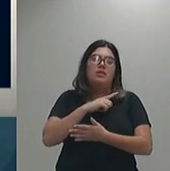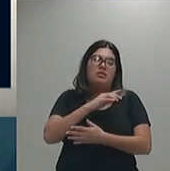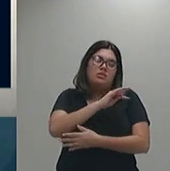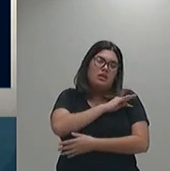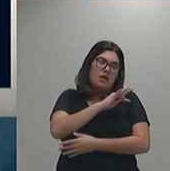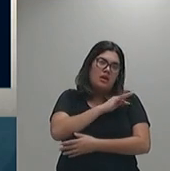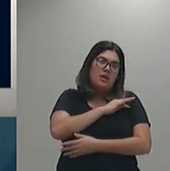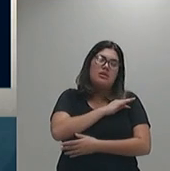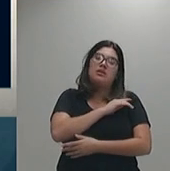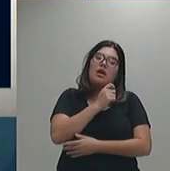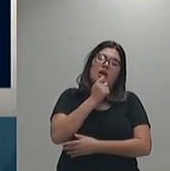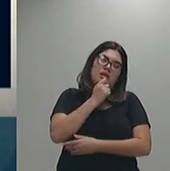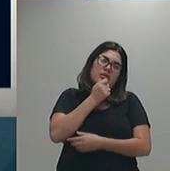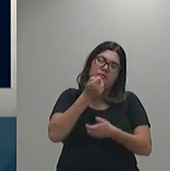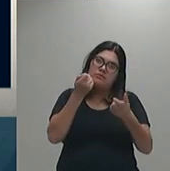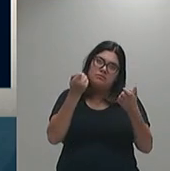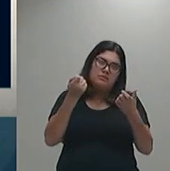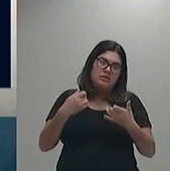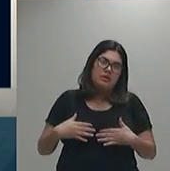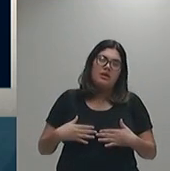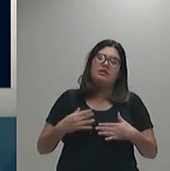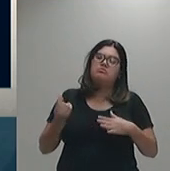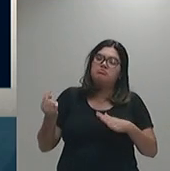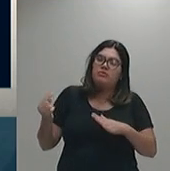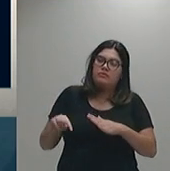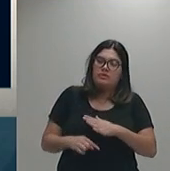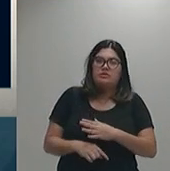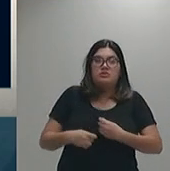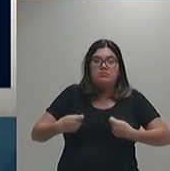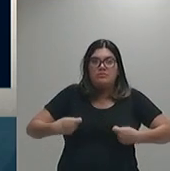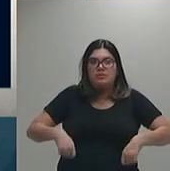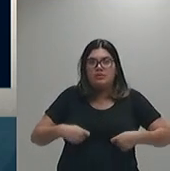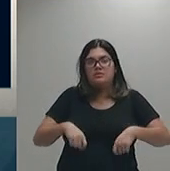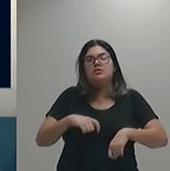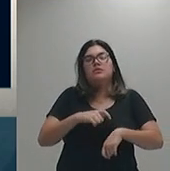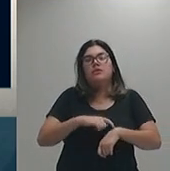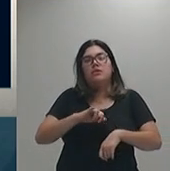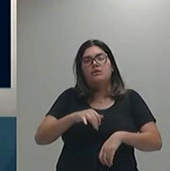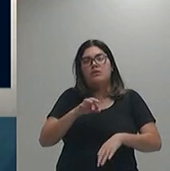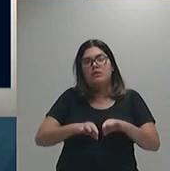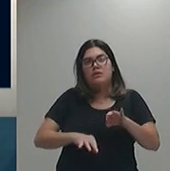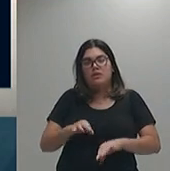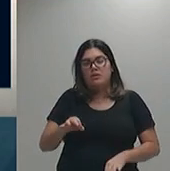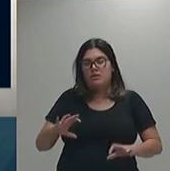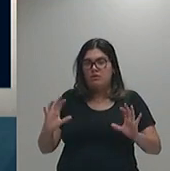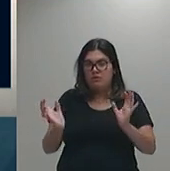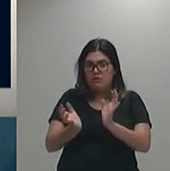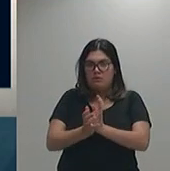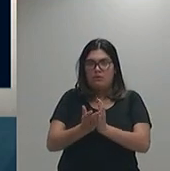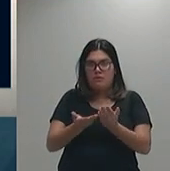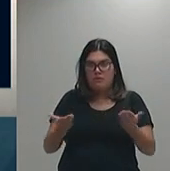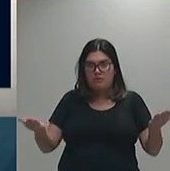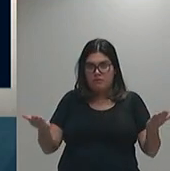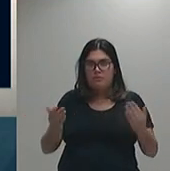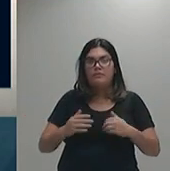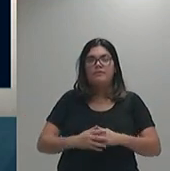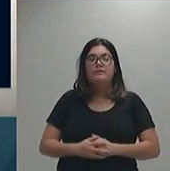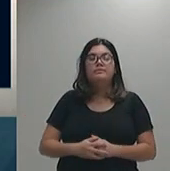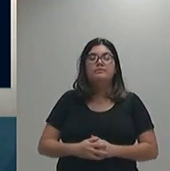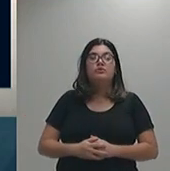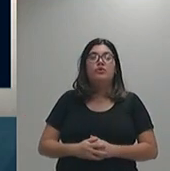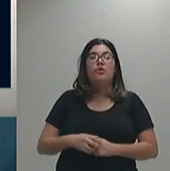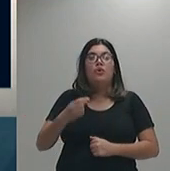foram tratadas com a profundidade necessária na jurisprudência desta egrégia corte e por último